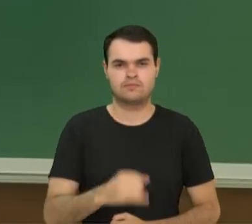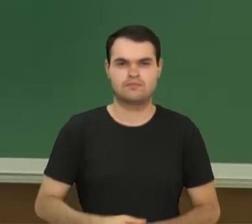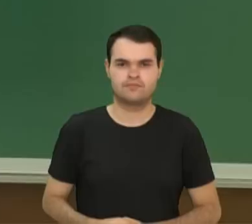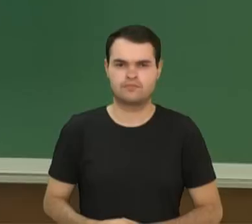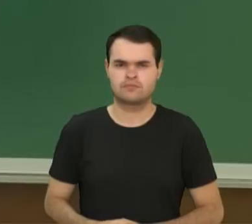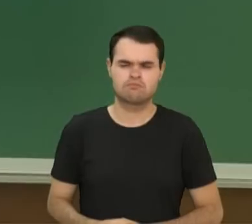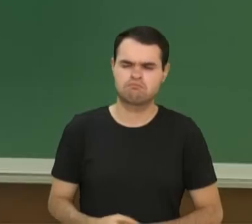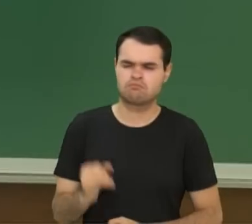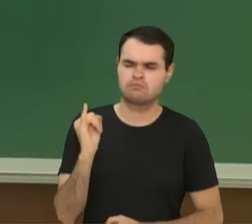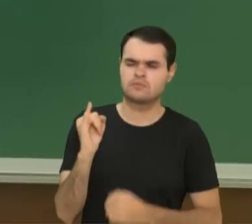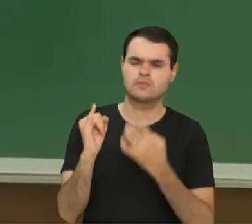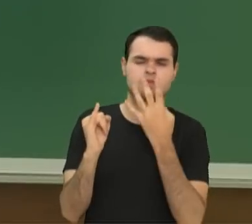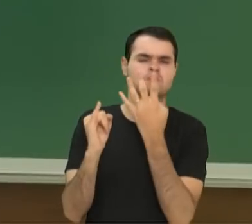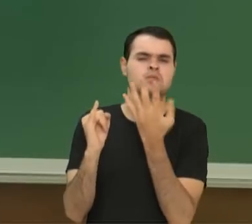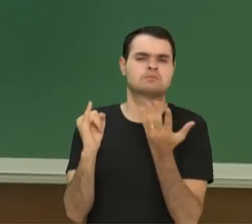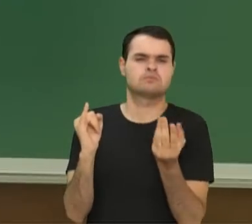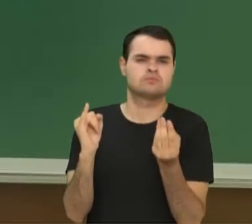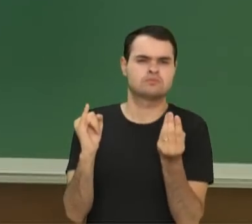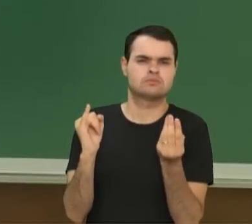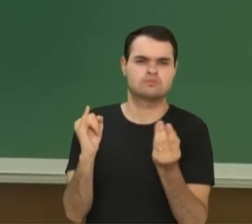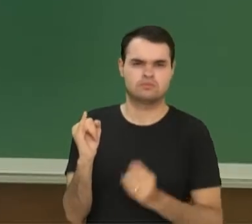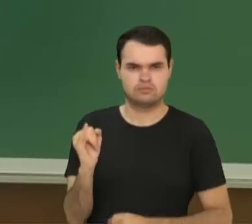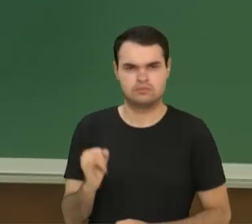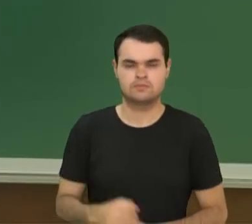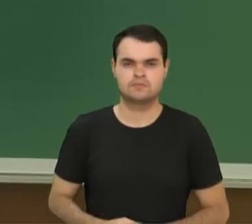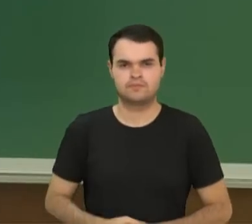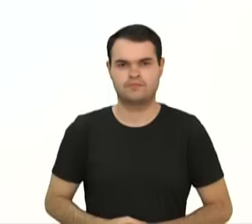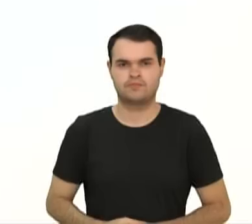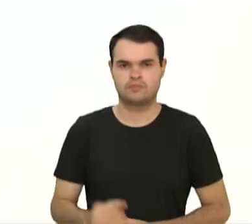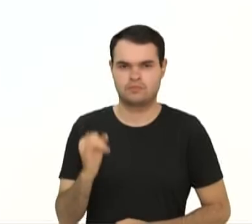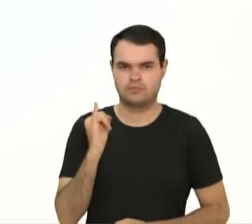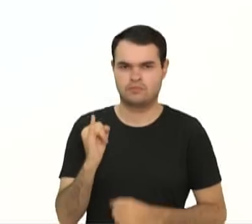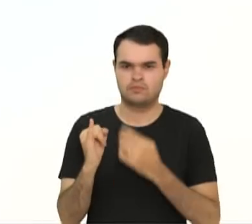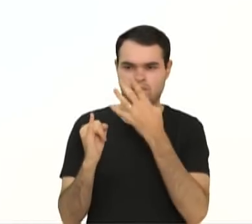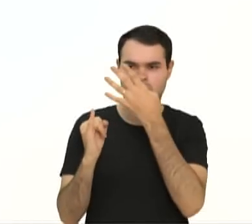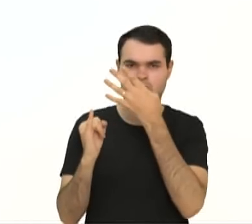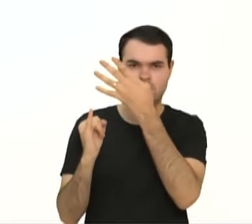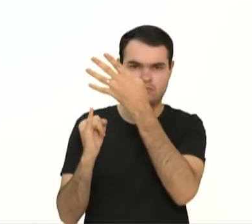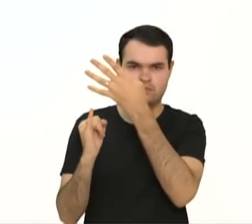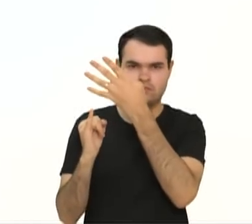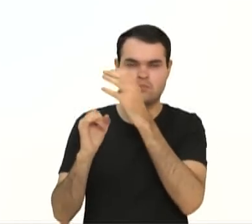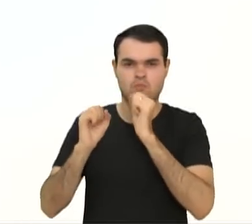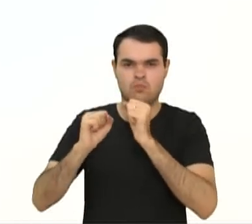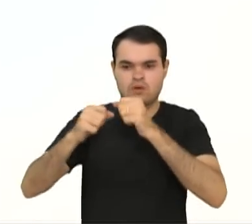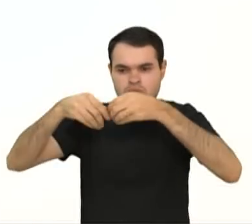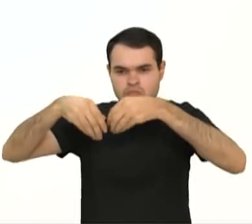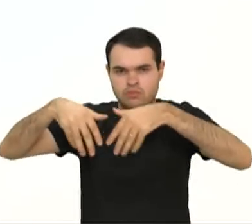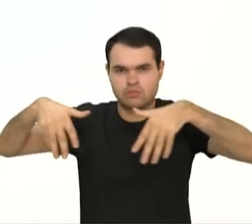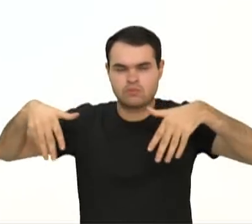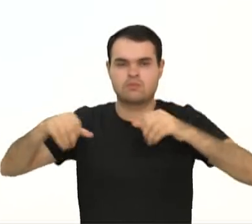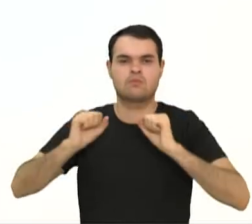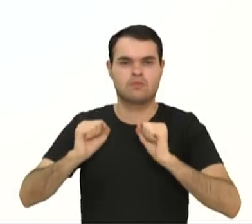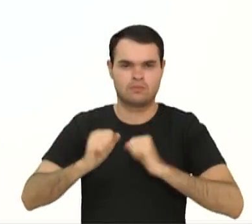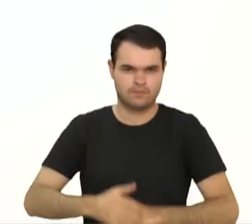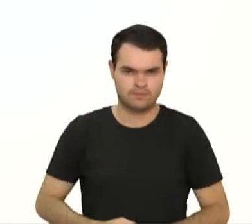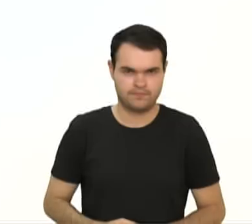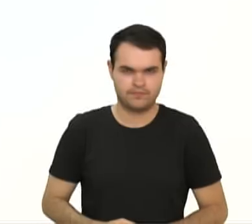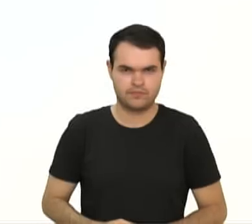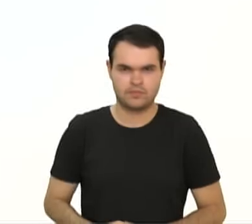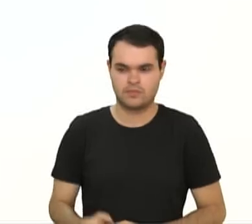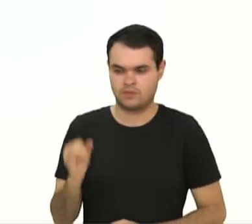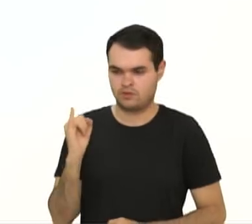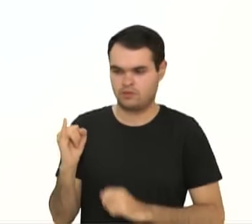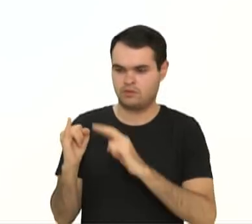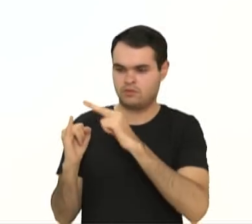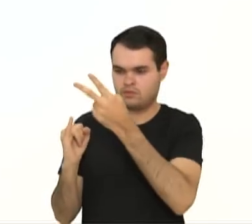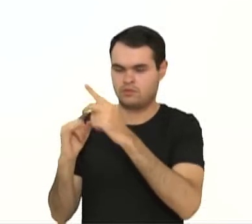à quarta? I à quarta eu vou ter o quê? Que eu posso fazer a decomposição dele como sendo i ao